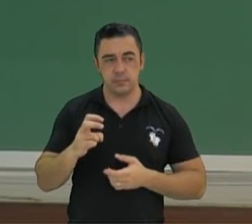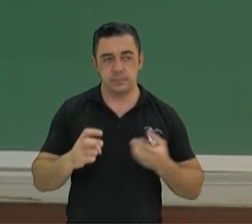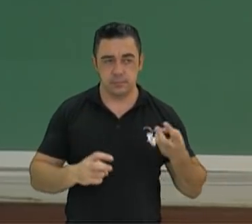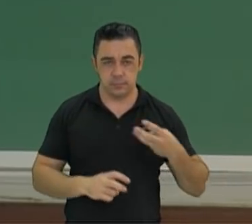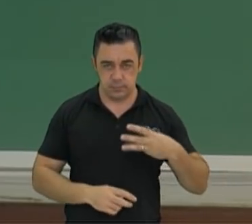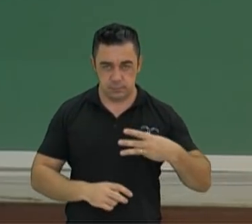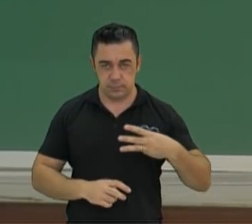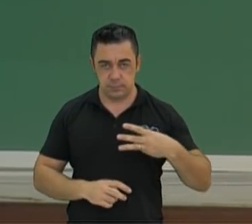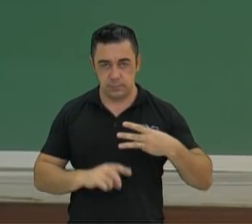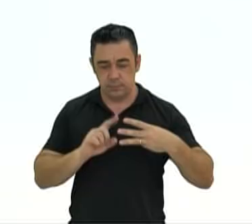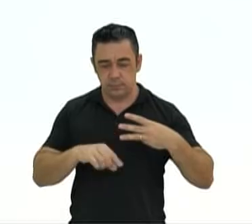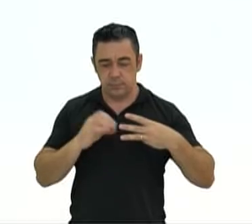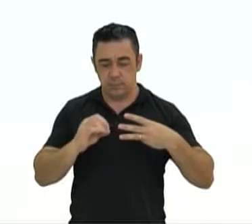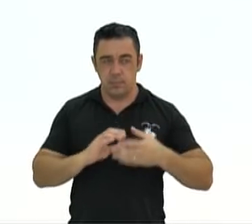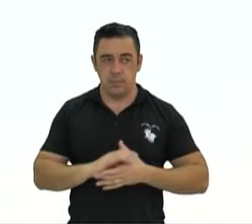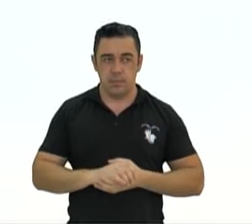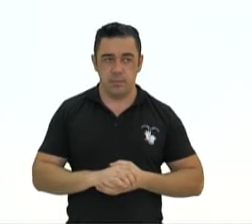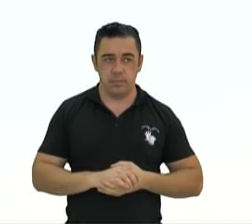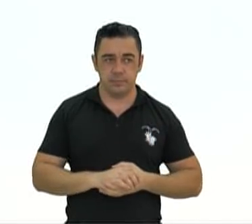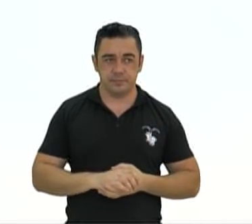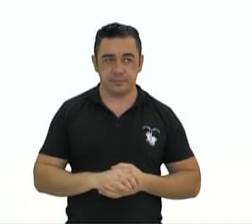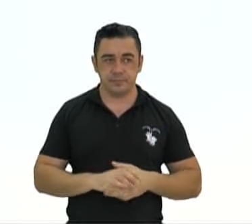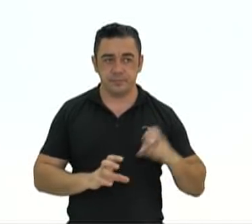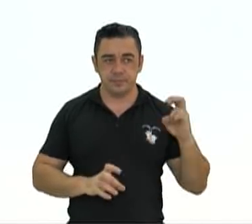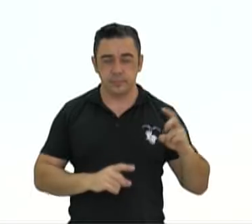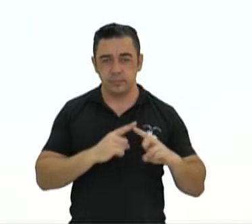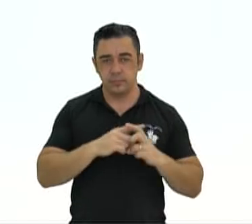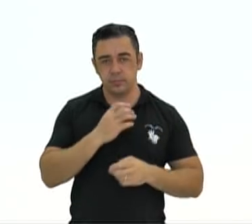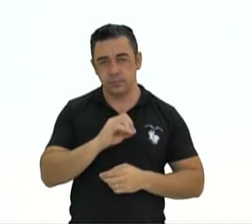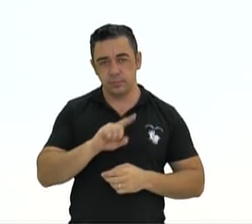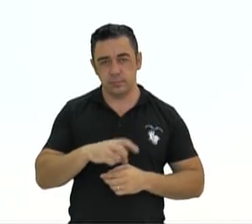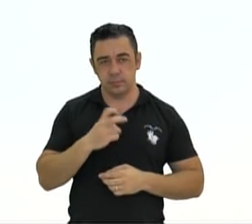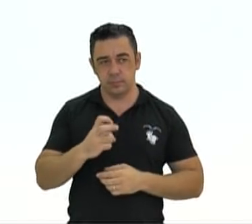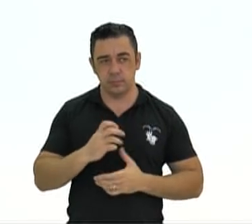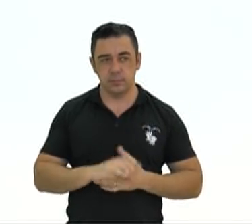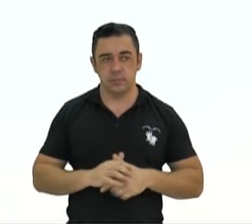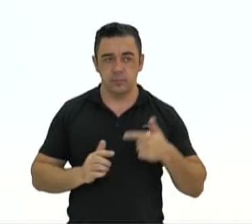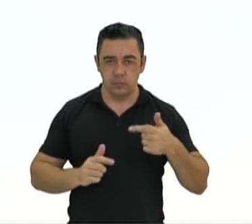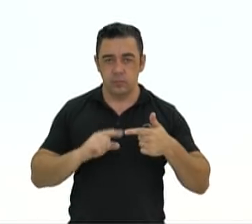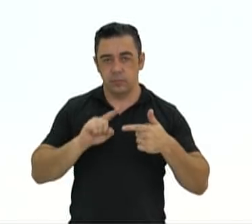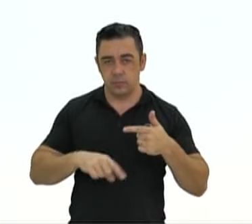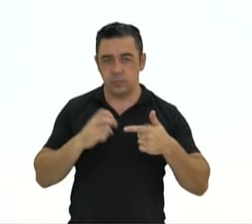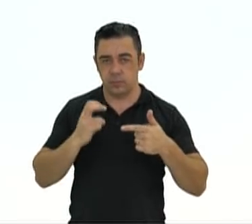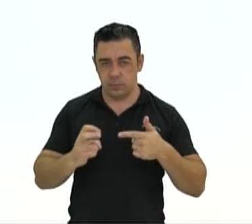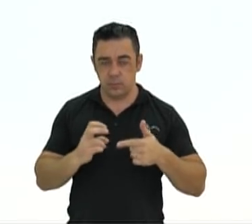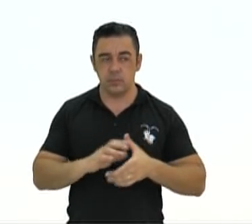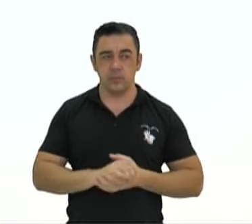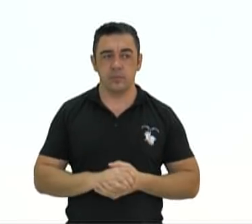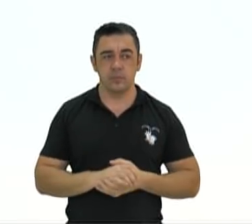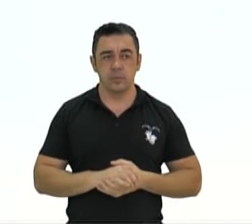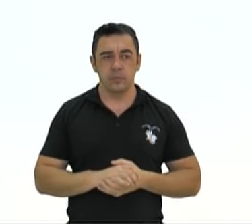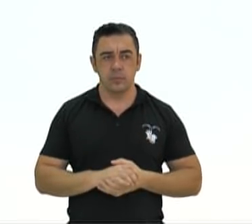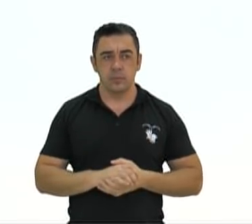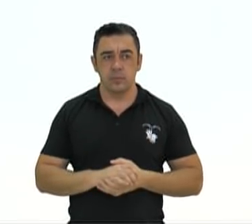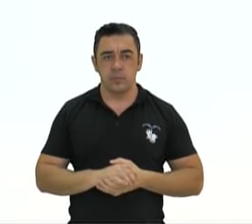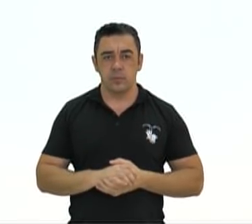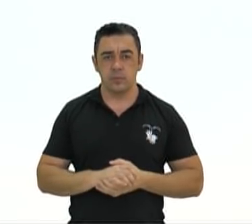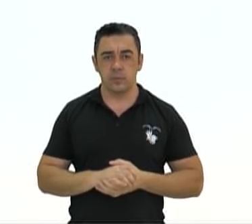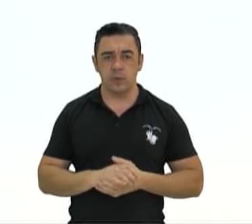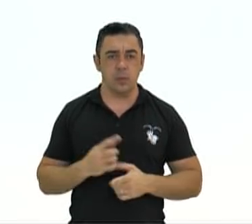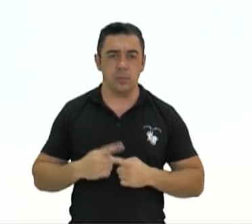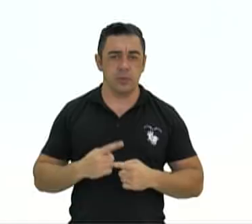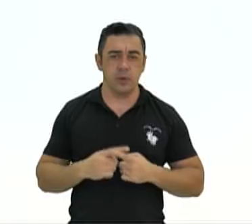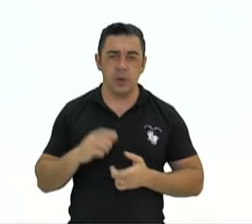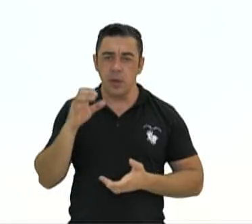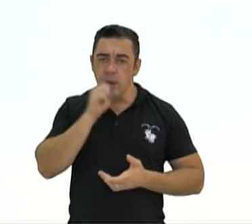dar 3,0. 5 vezes 0,5 vai dar 2,5. Prof, por que está